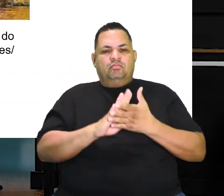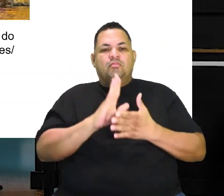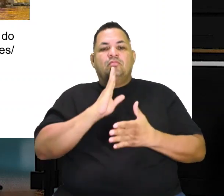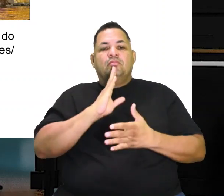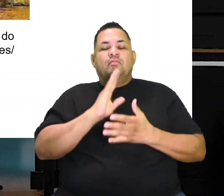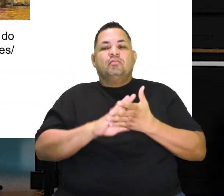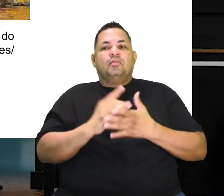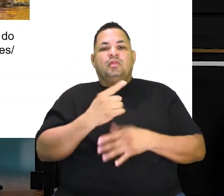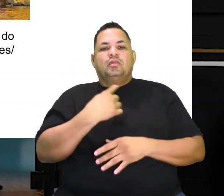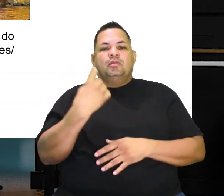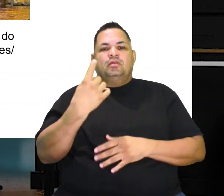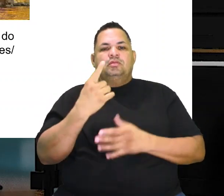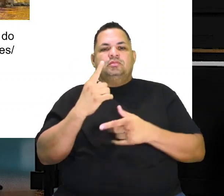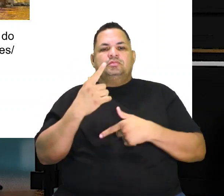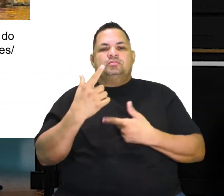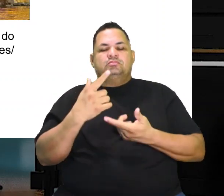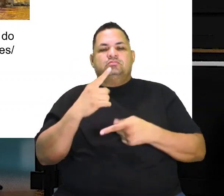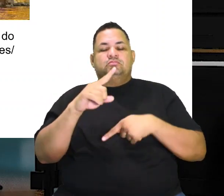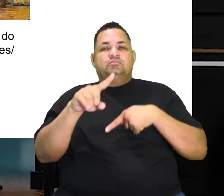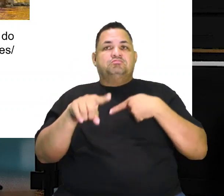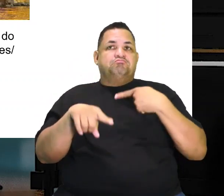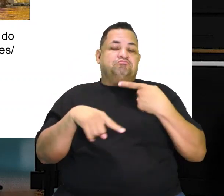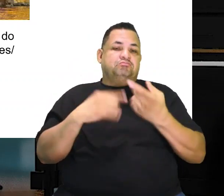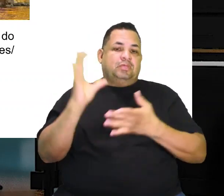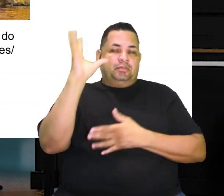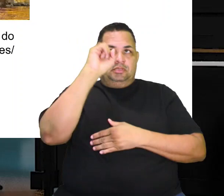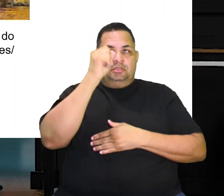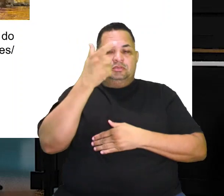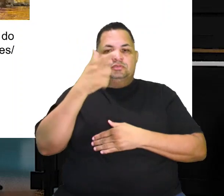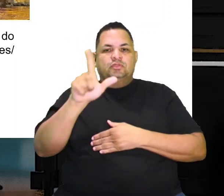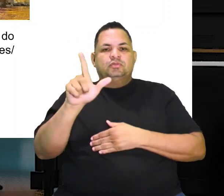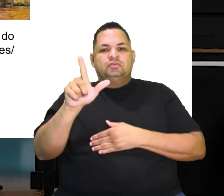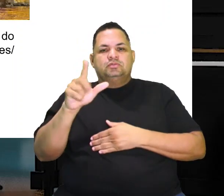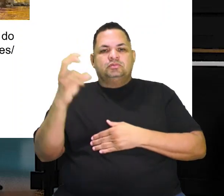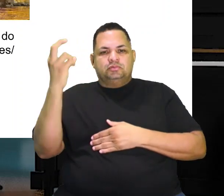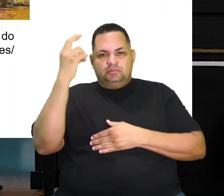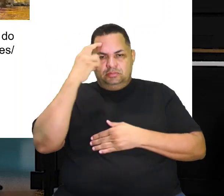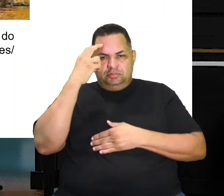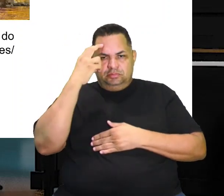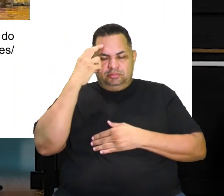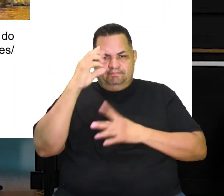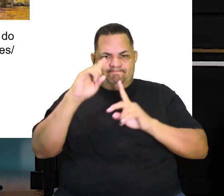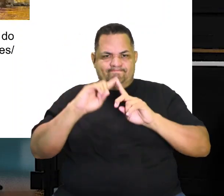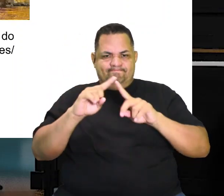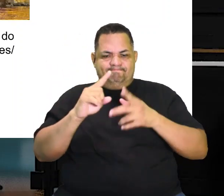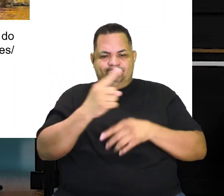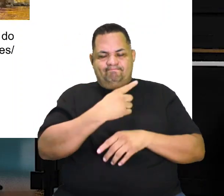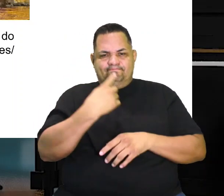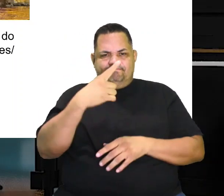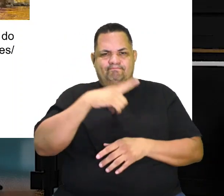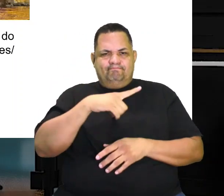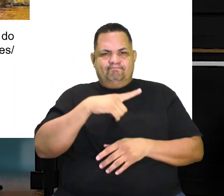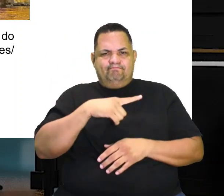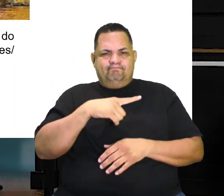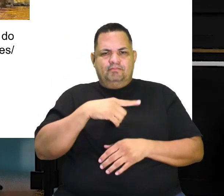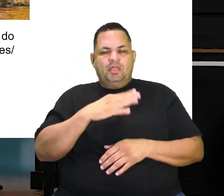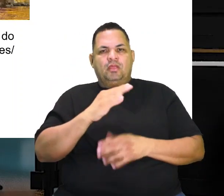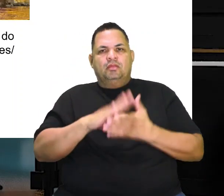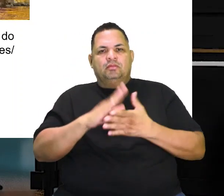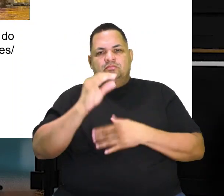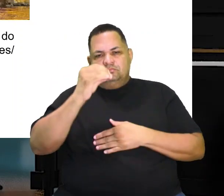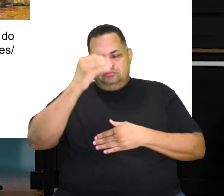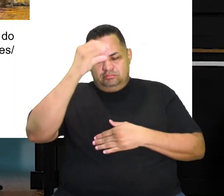para depois se apropriar dos outros. Né? Muitas vezes nós temos informações, conhecimento